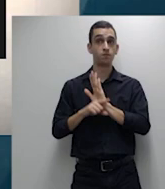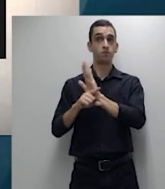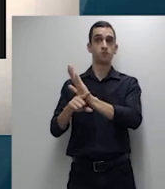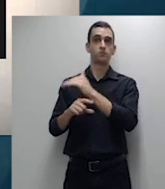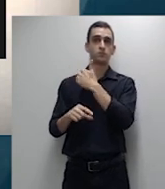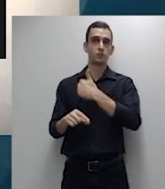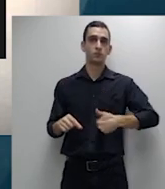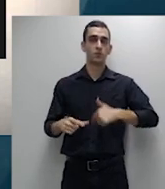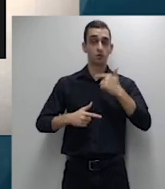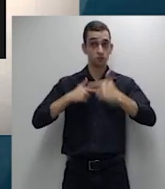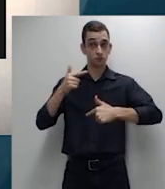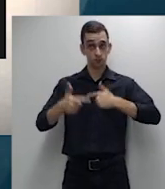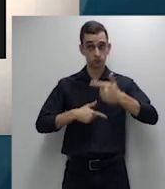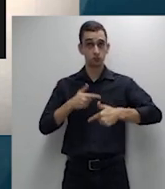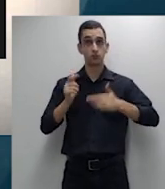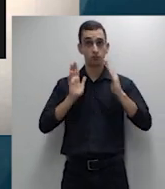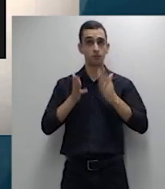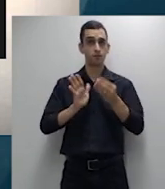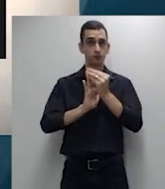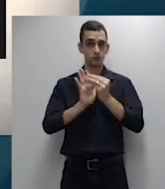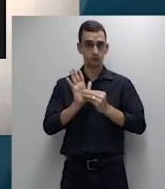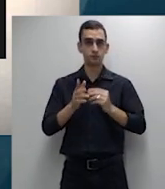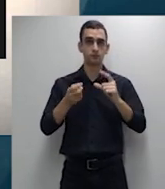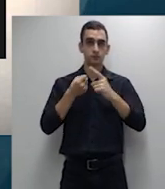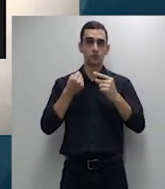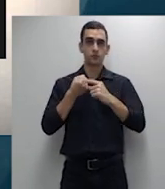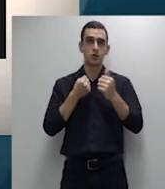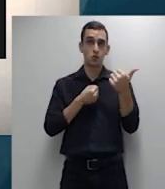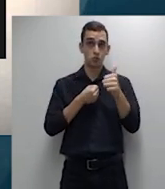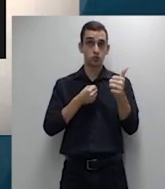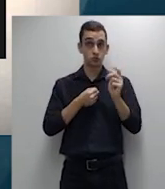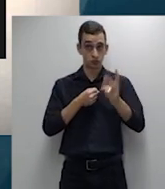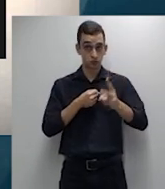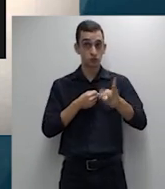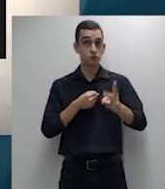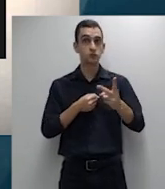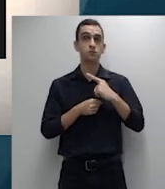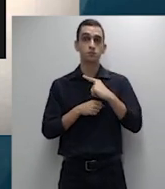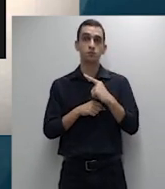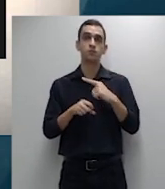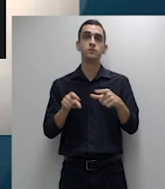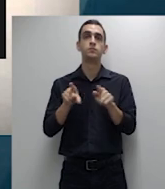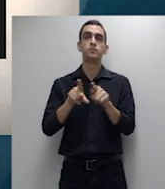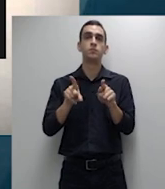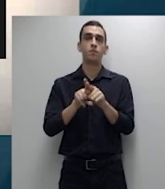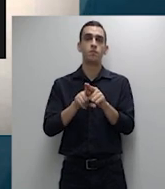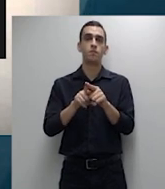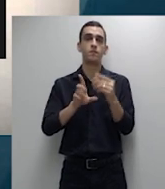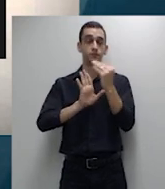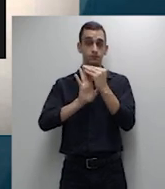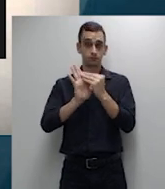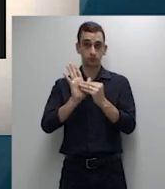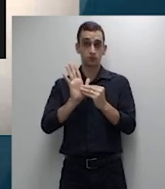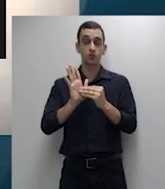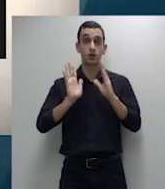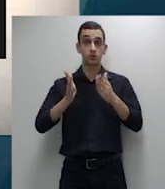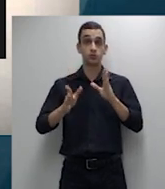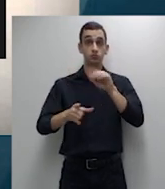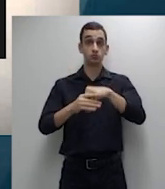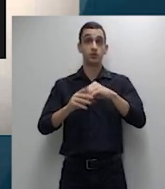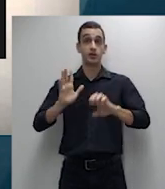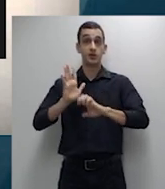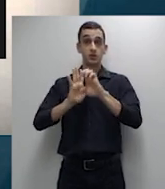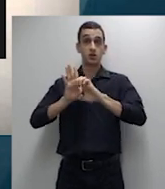público nos termos do já mencionado artigo 11 da Lei 2995 desde que devidamente previstas no edital de licitação